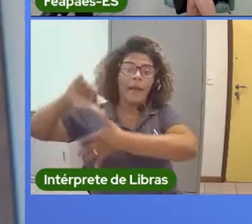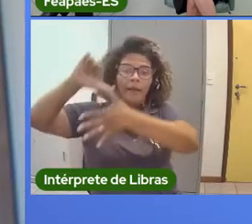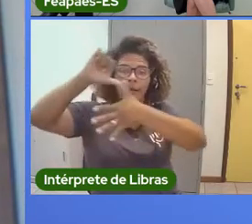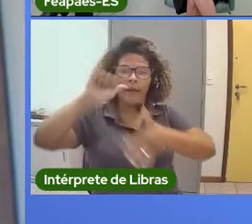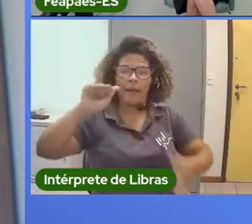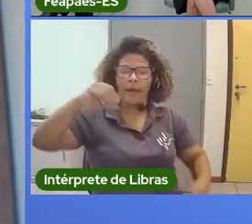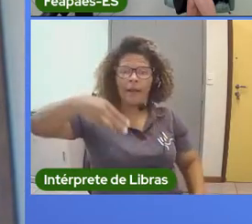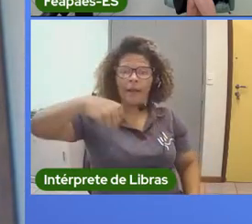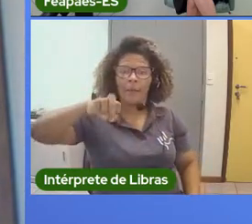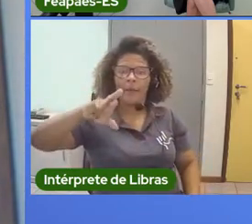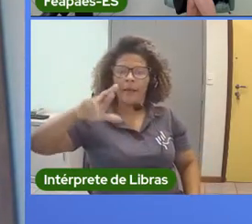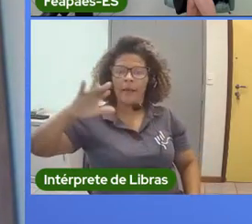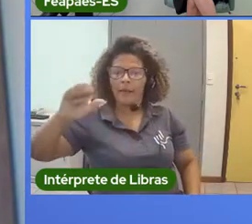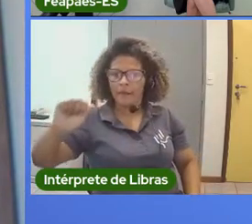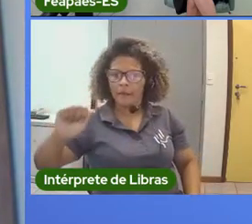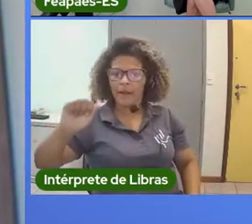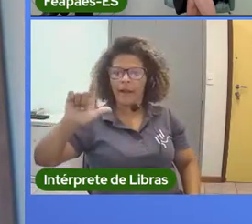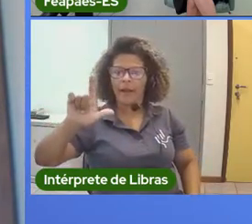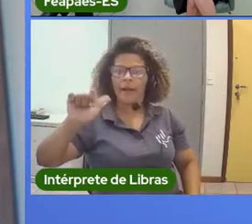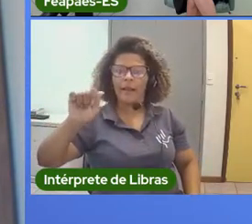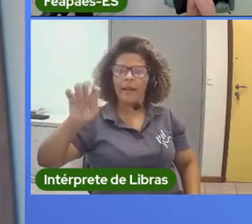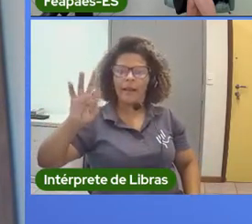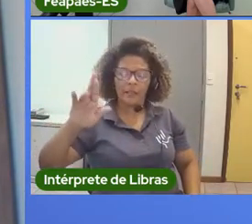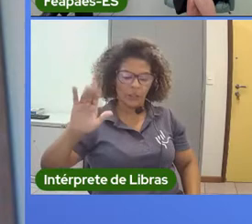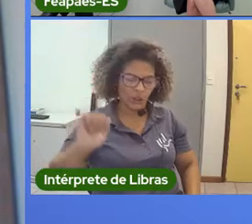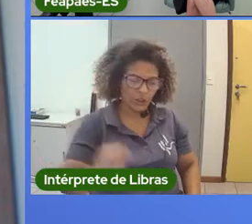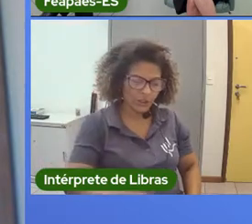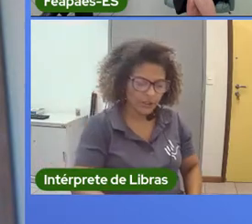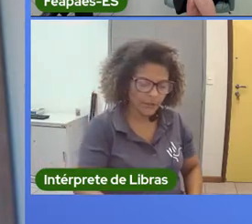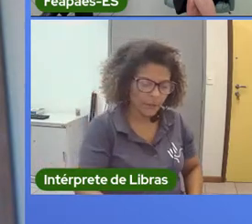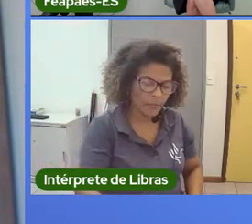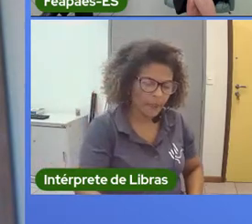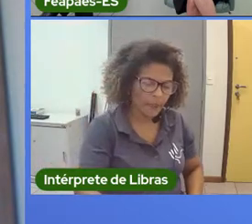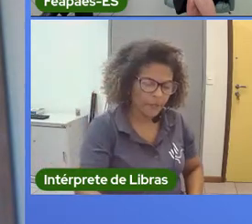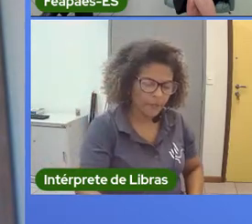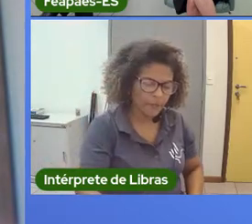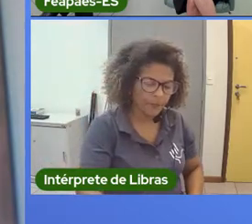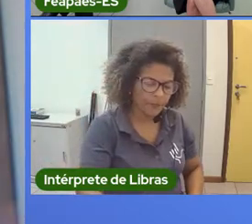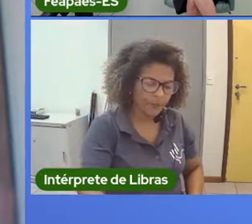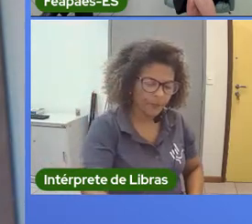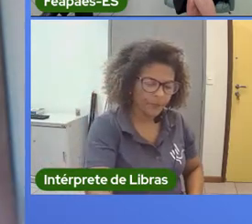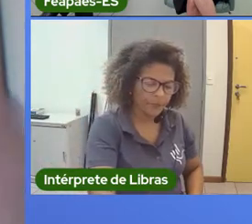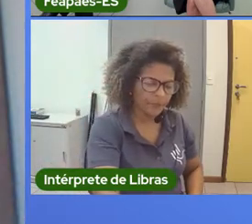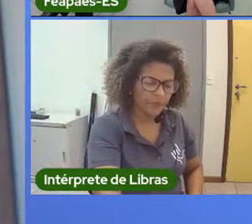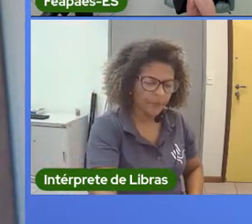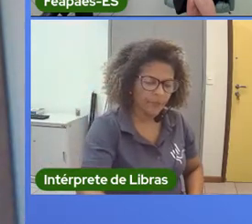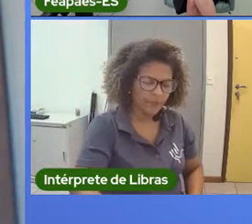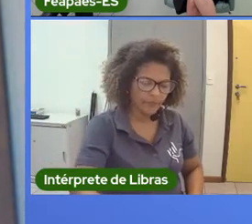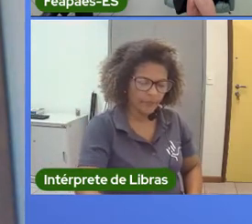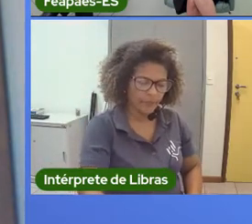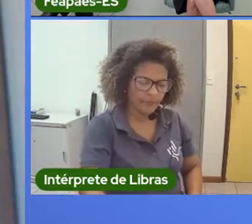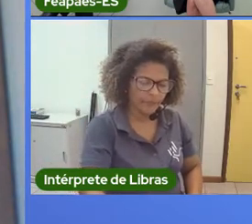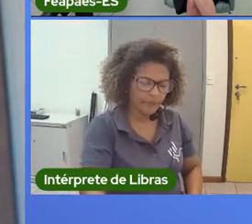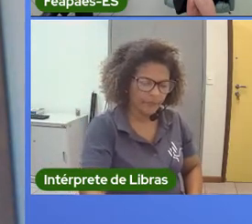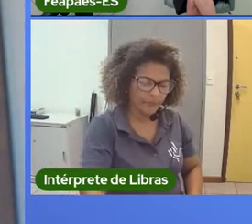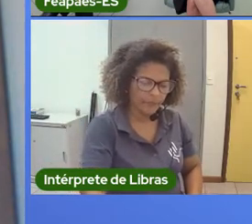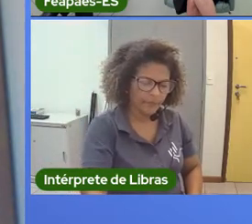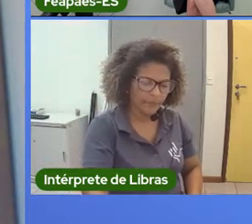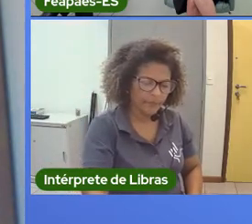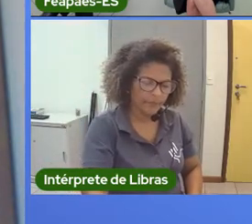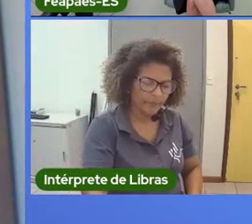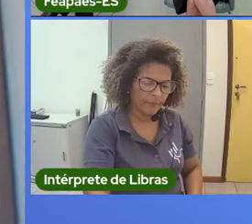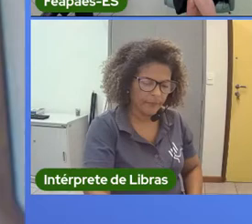de políticas públicas, de políticas sociais, a metodologia comparada é algo que a gente faz muito, até para entender, né, os desafios internos